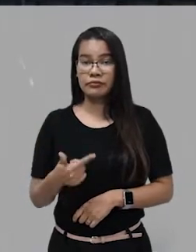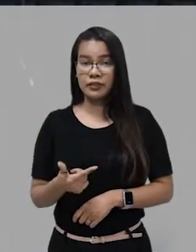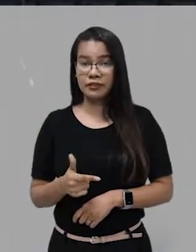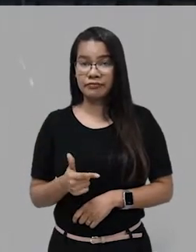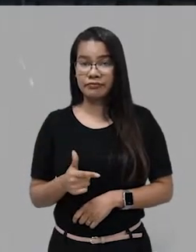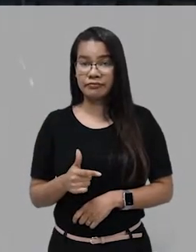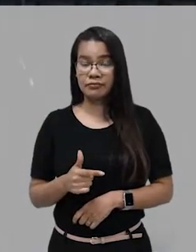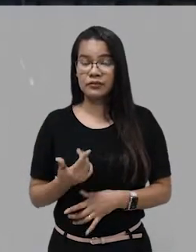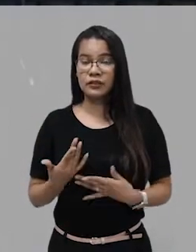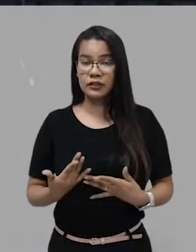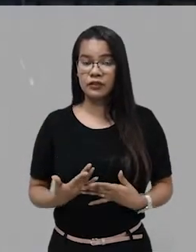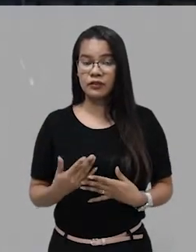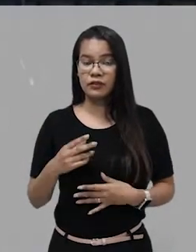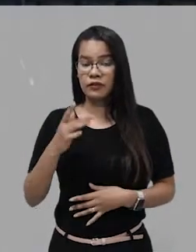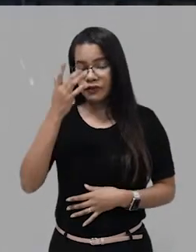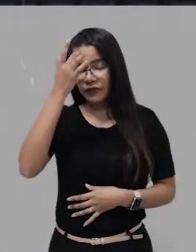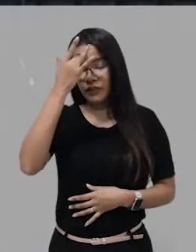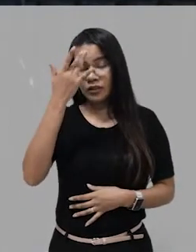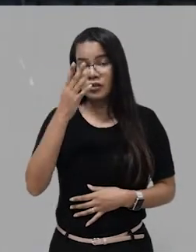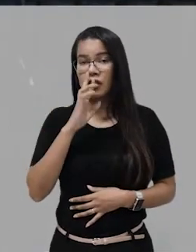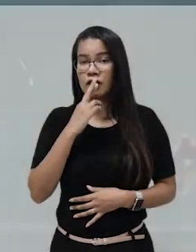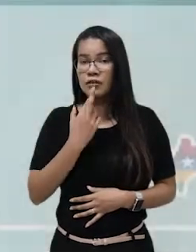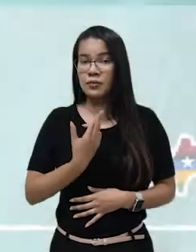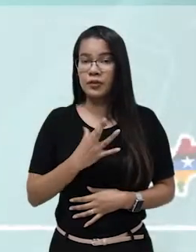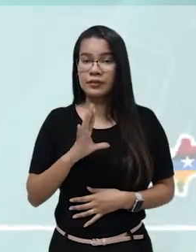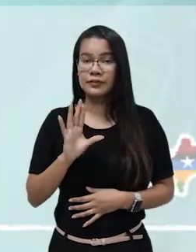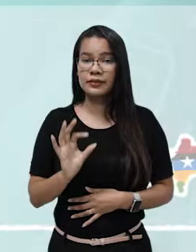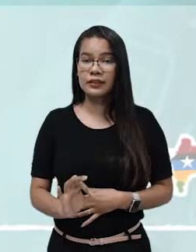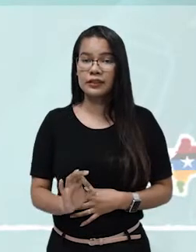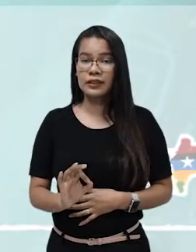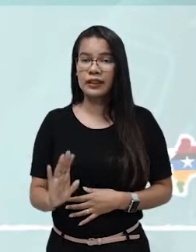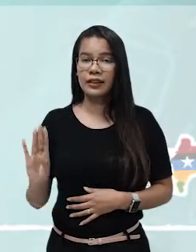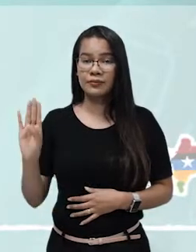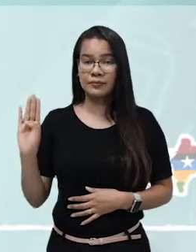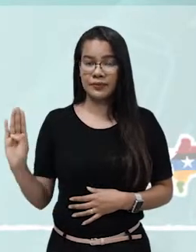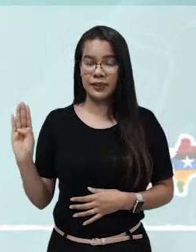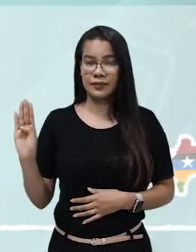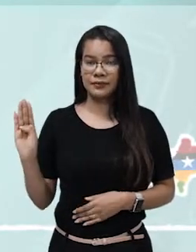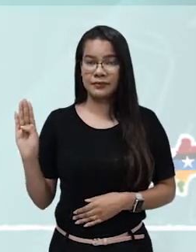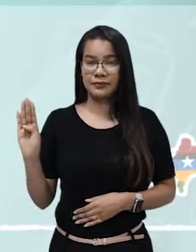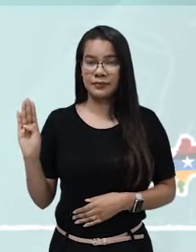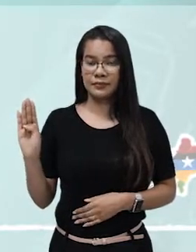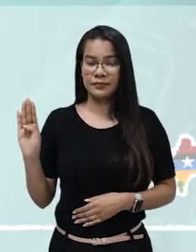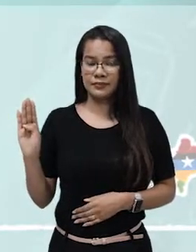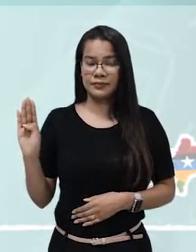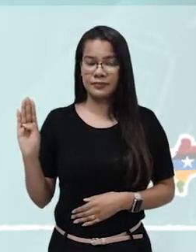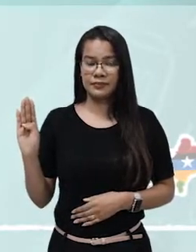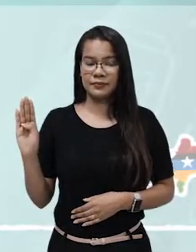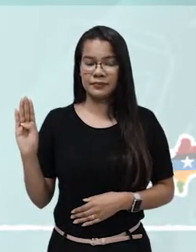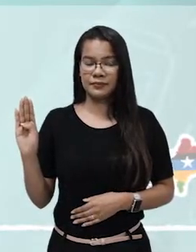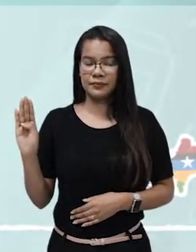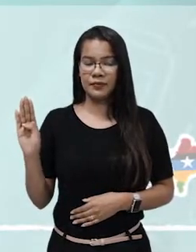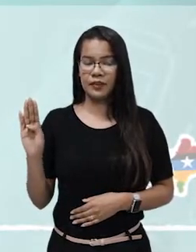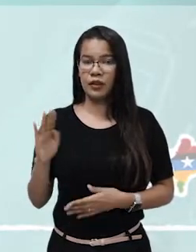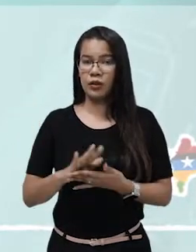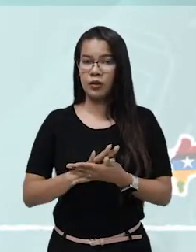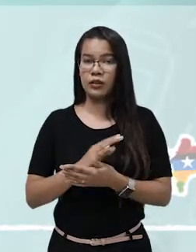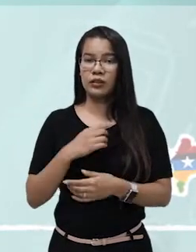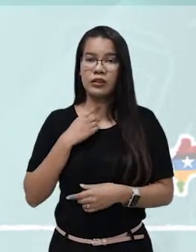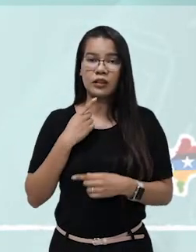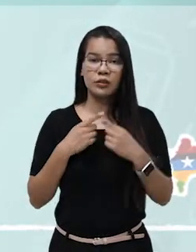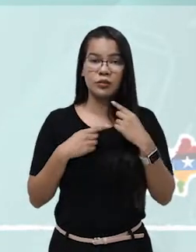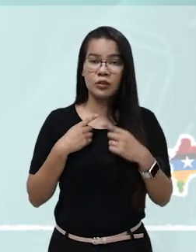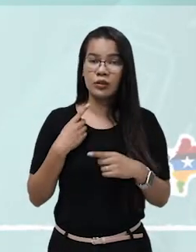para vocês resolverem a questão. Resposta correta, letra B. né? Nenhuma das palavras aqui na opção